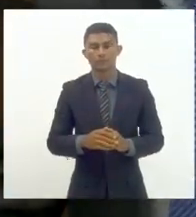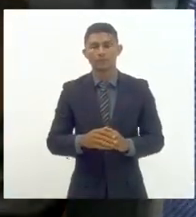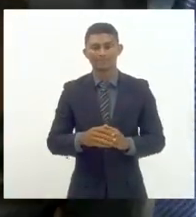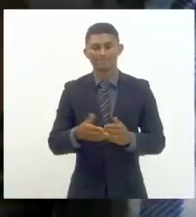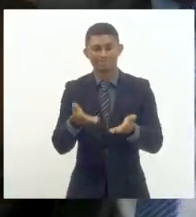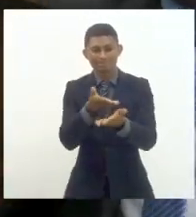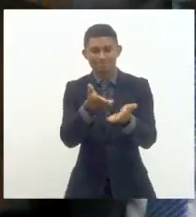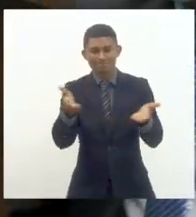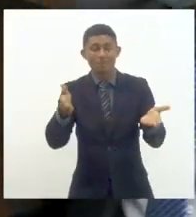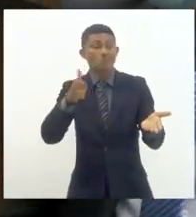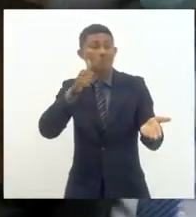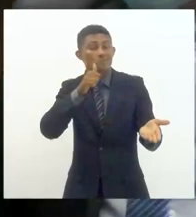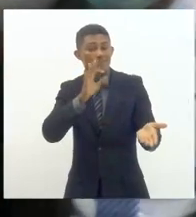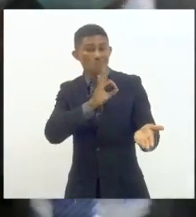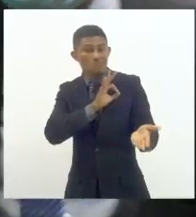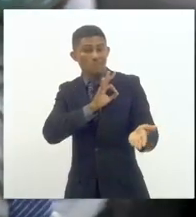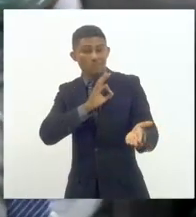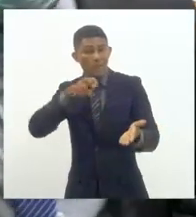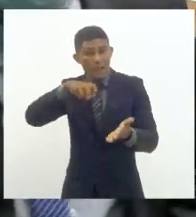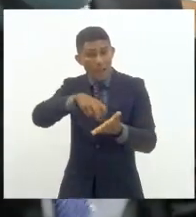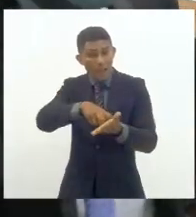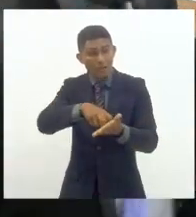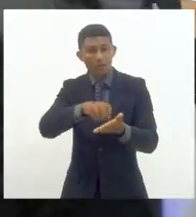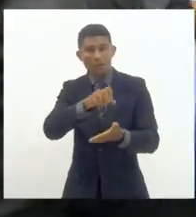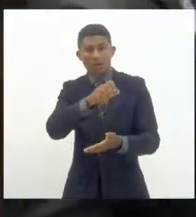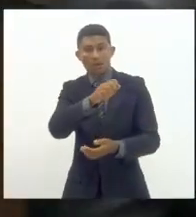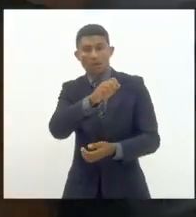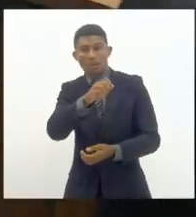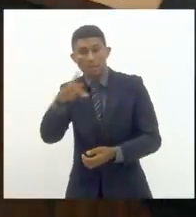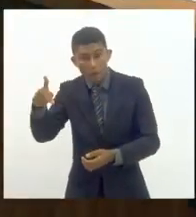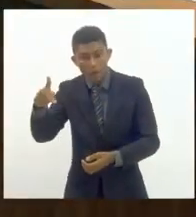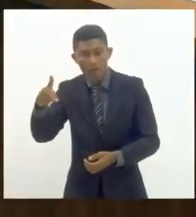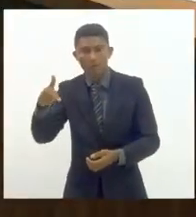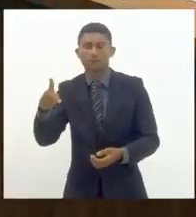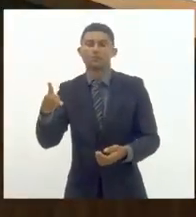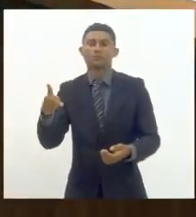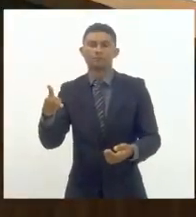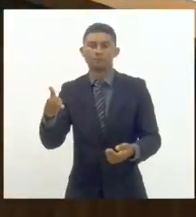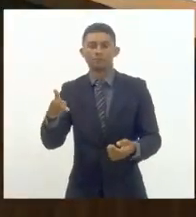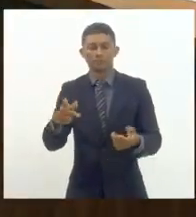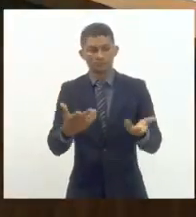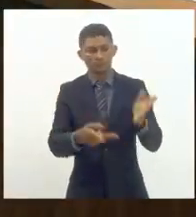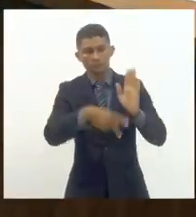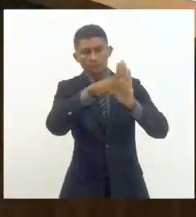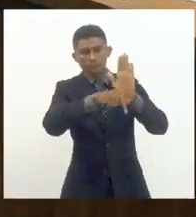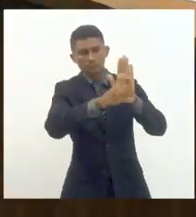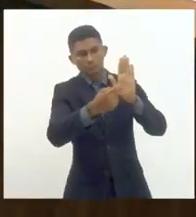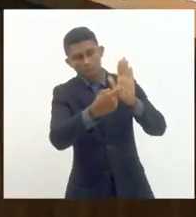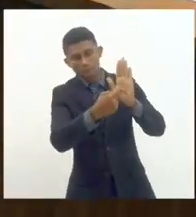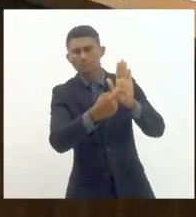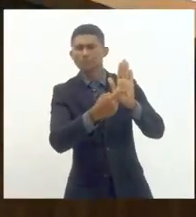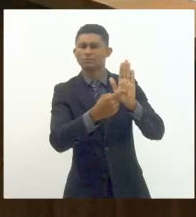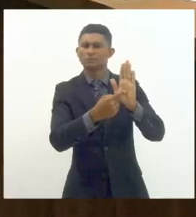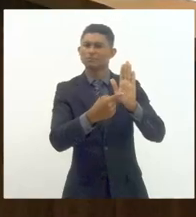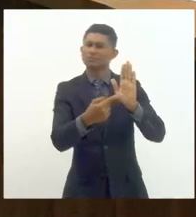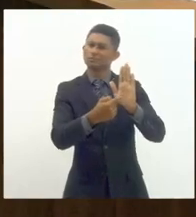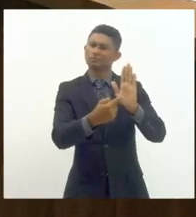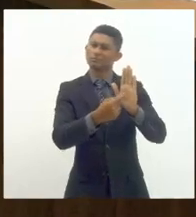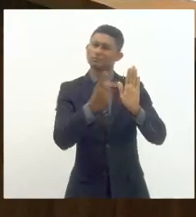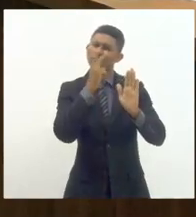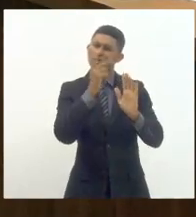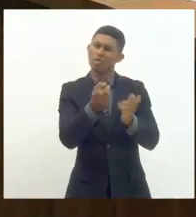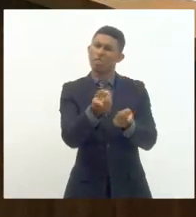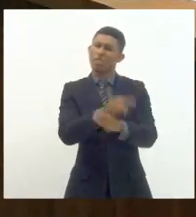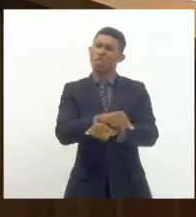das policiais penais. Ou seja, senhor presidente, a gente teve também nesse projeto uma distorção, deputada